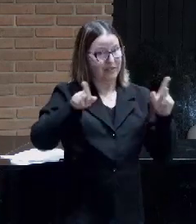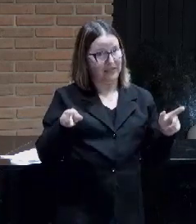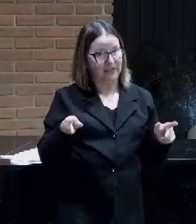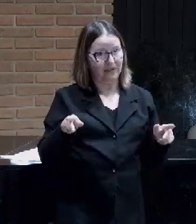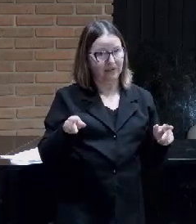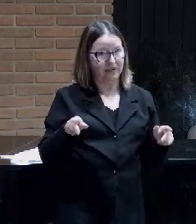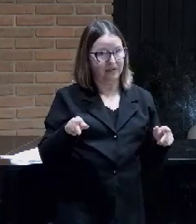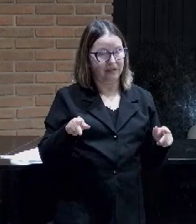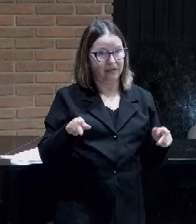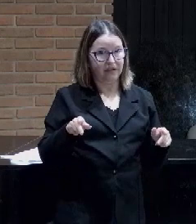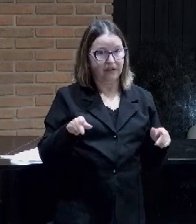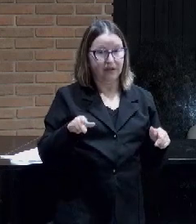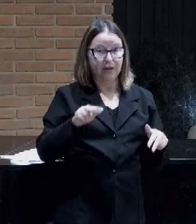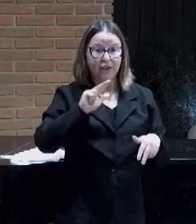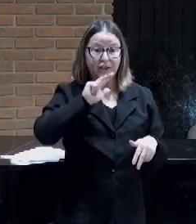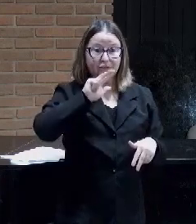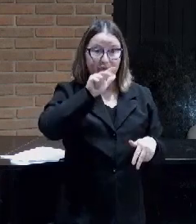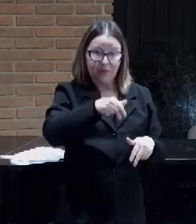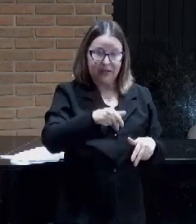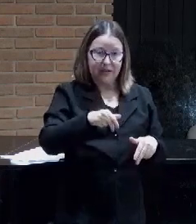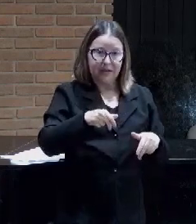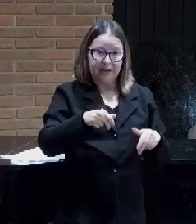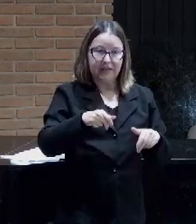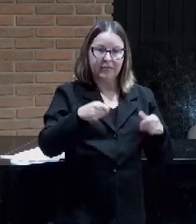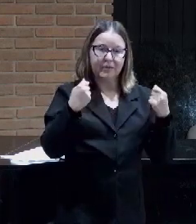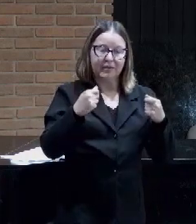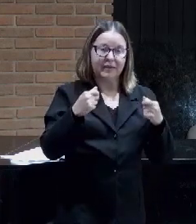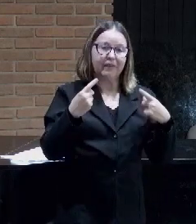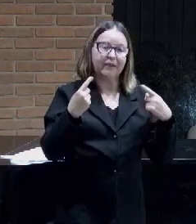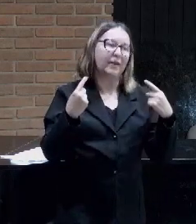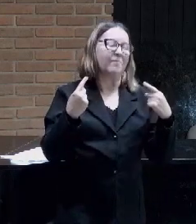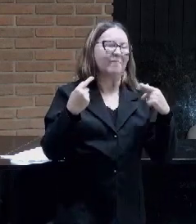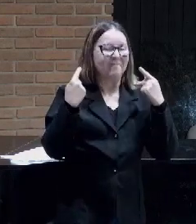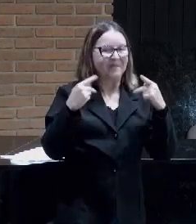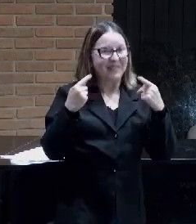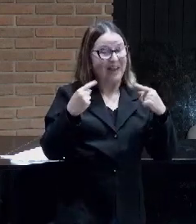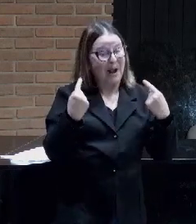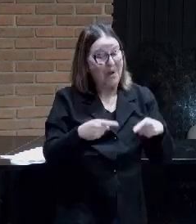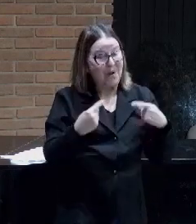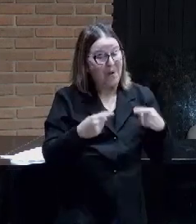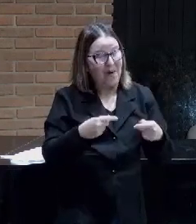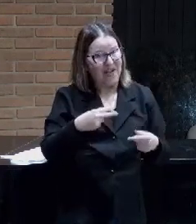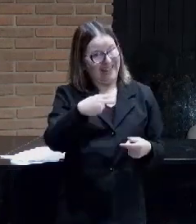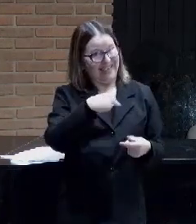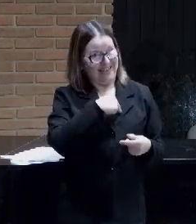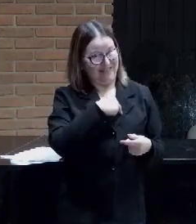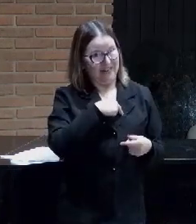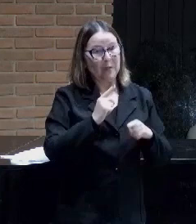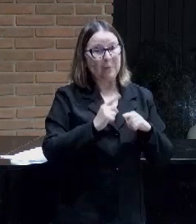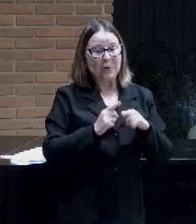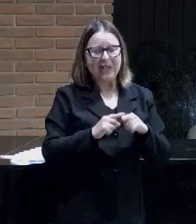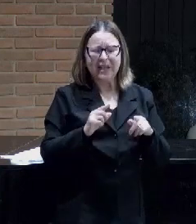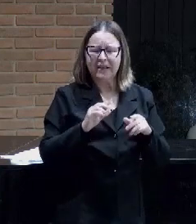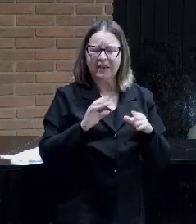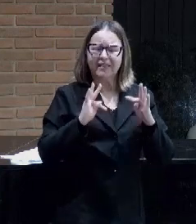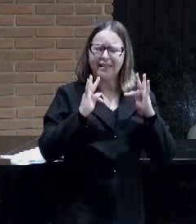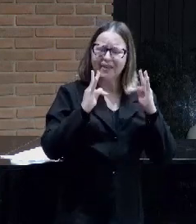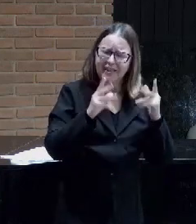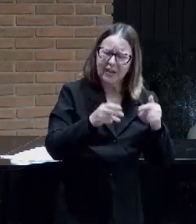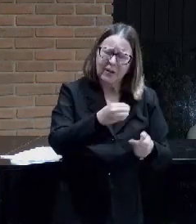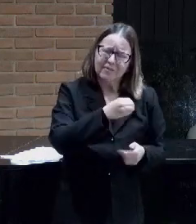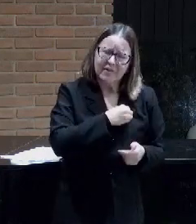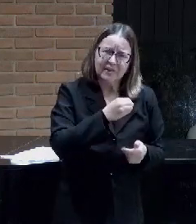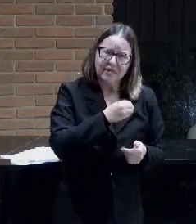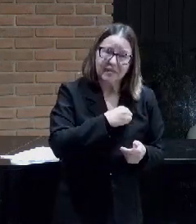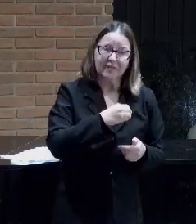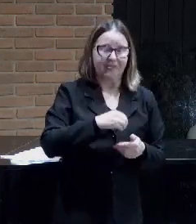Nínive, dizer que eles eram pecadores. E é assim que nós temos que nos comportarmos quando vamos pregar o evangelho para o mundo. Olhar para o mundo e falar assim, olha, vocês são